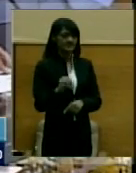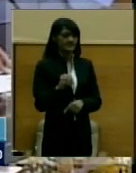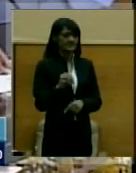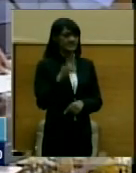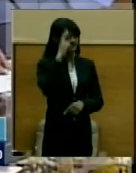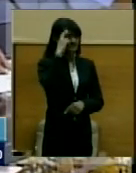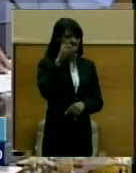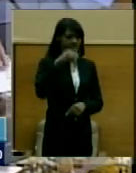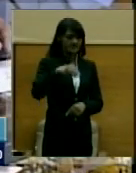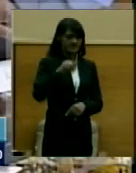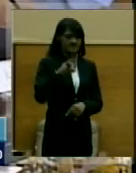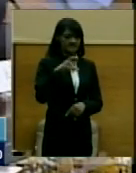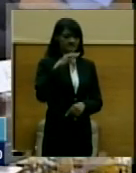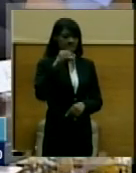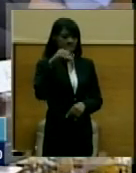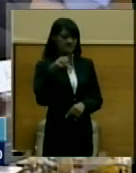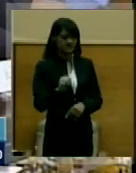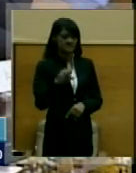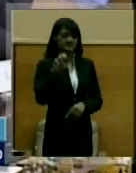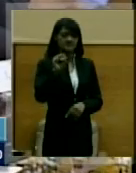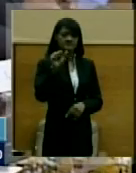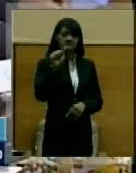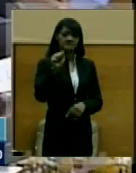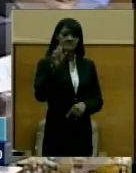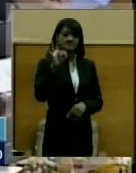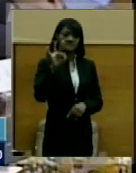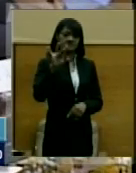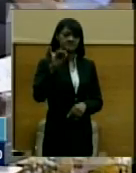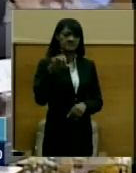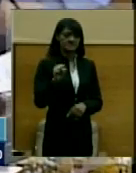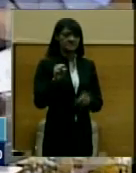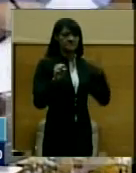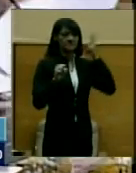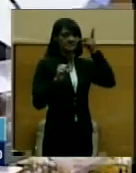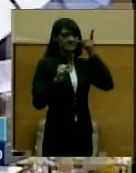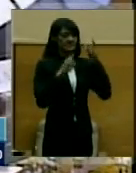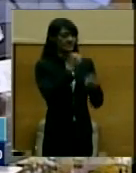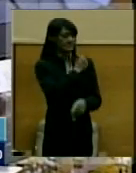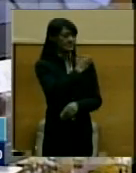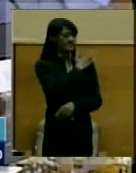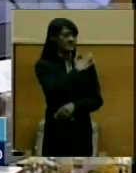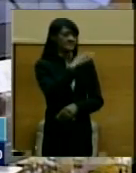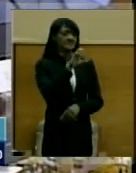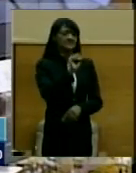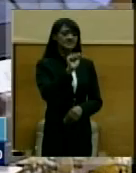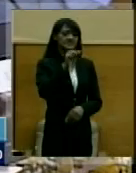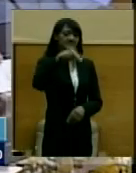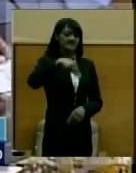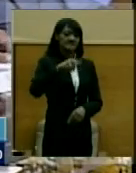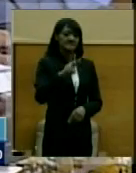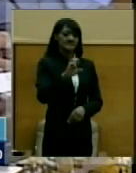Marcos Henrique Santos, conforme iniciativa do deputado Capitão Samuel.